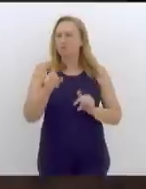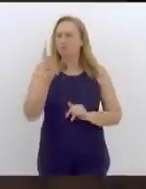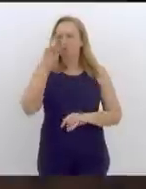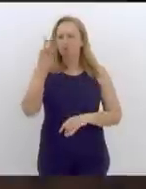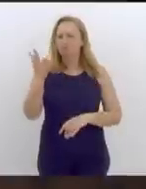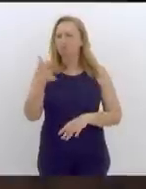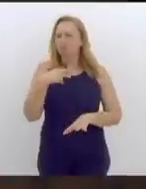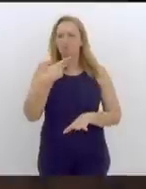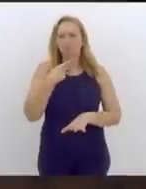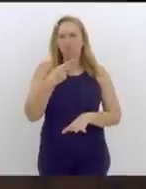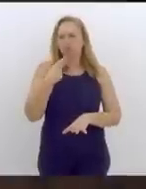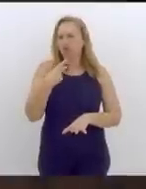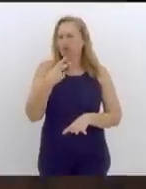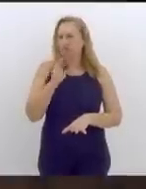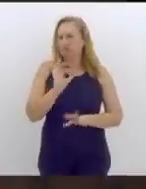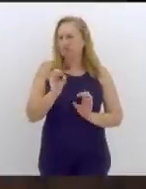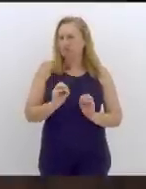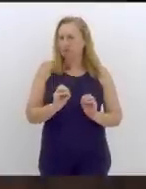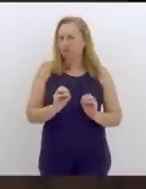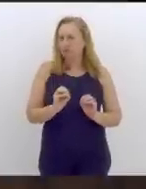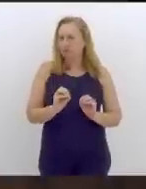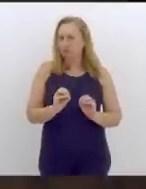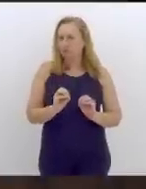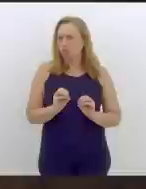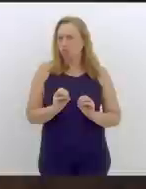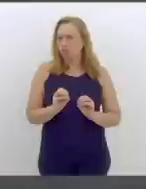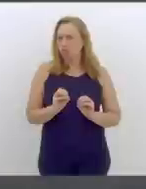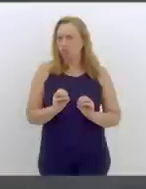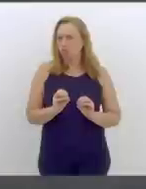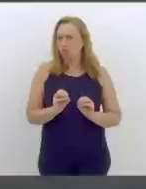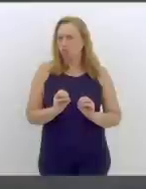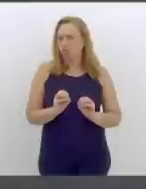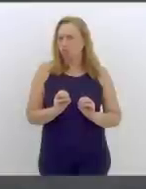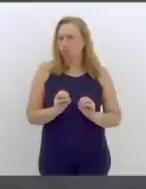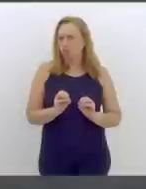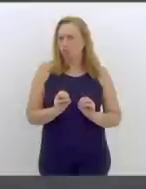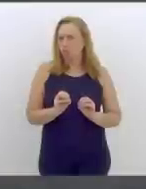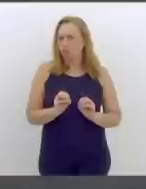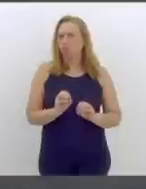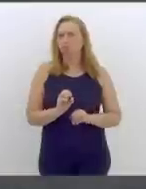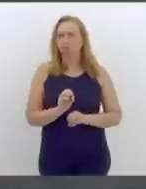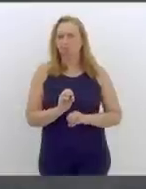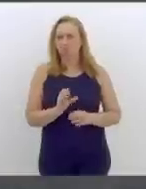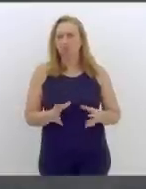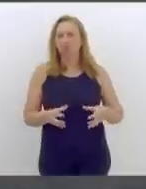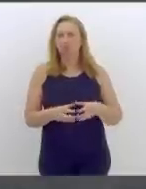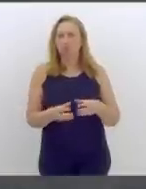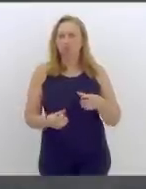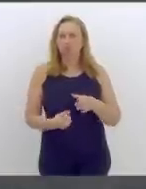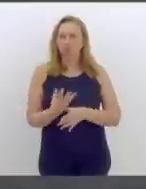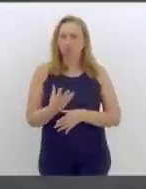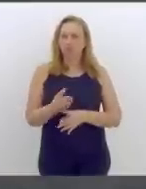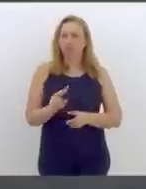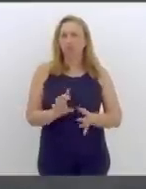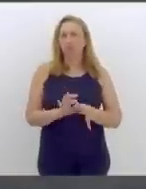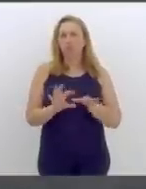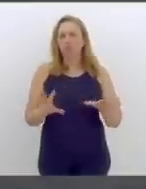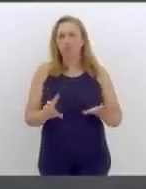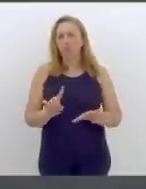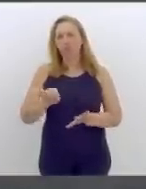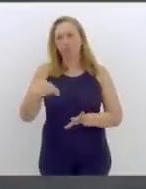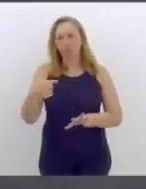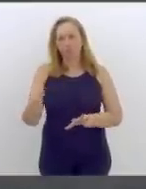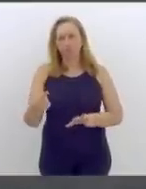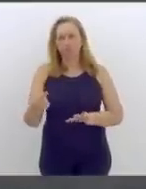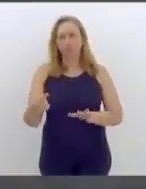falar nada até apresentar o secretário e sim através da deliberação dela que será feito